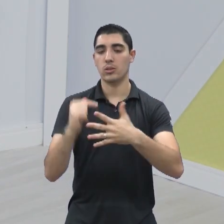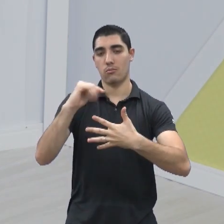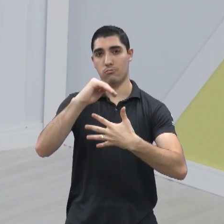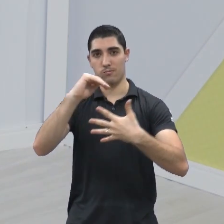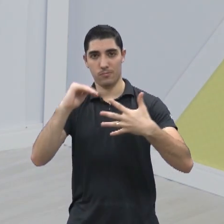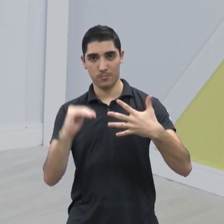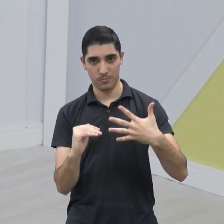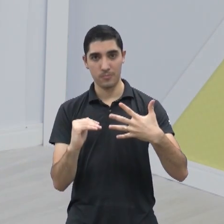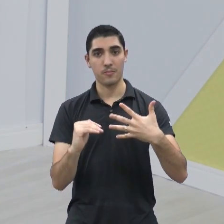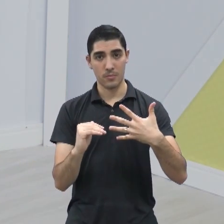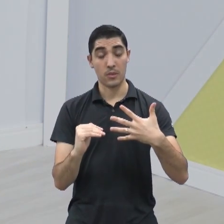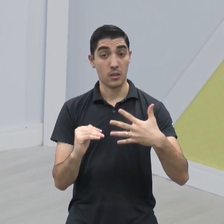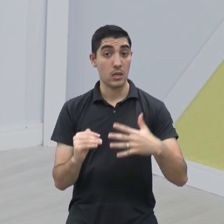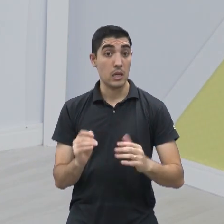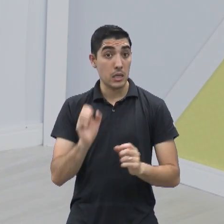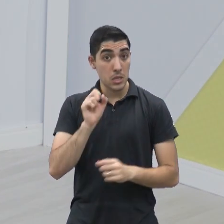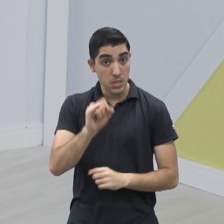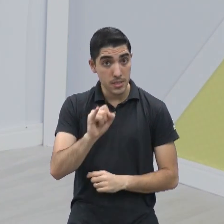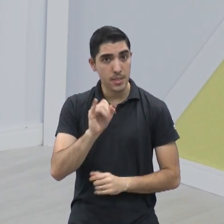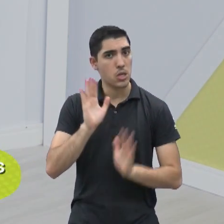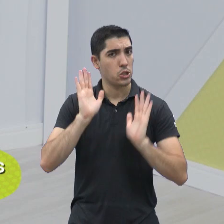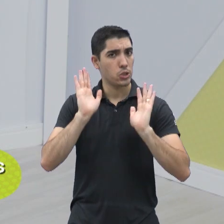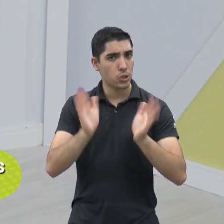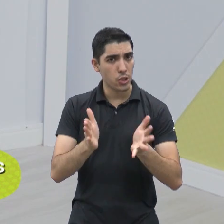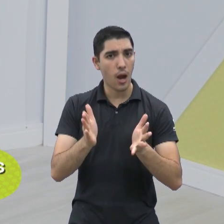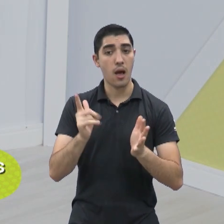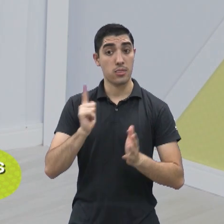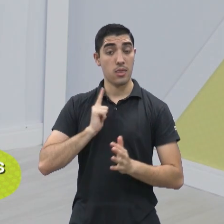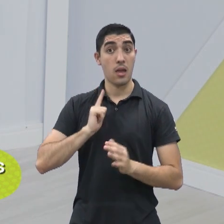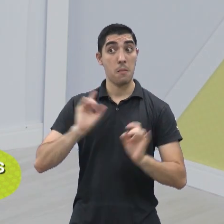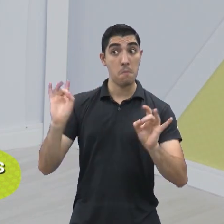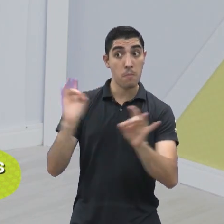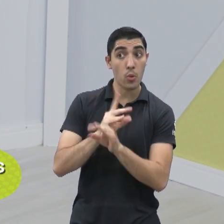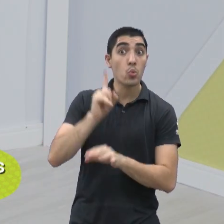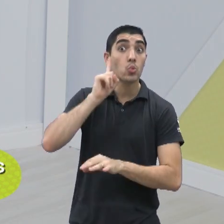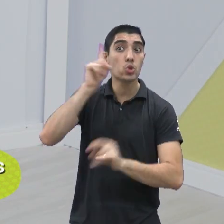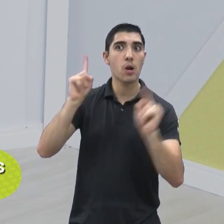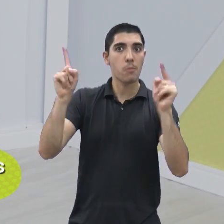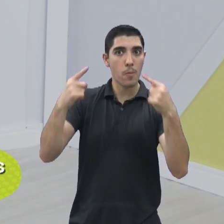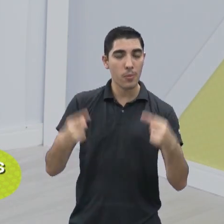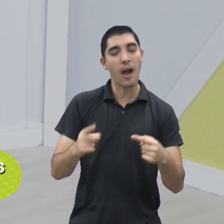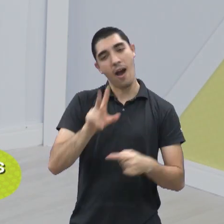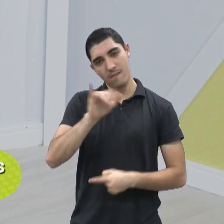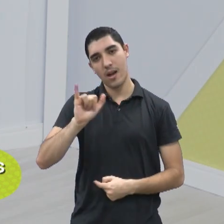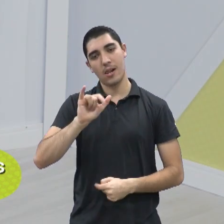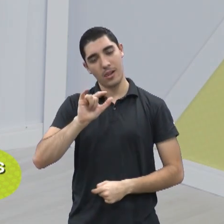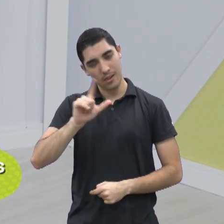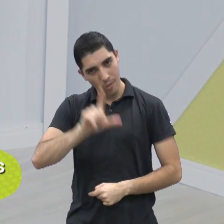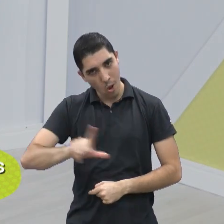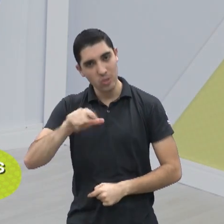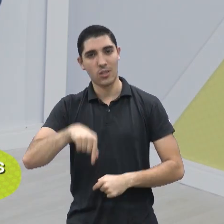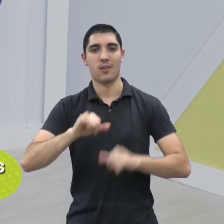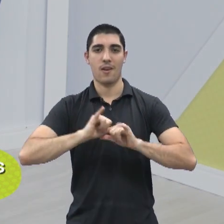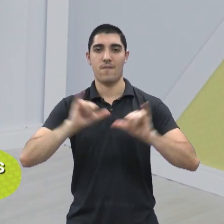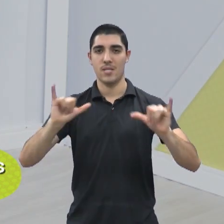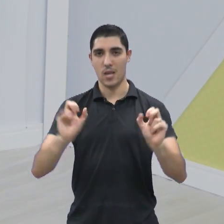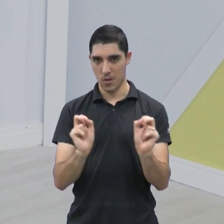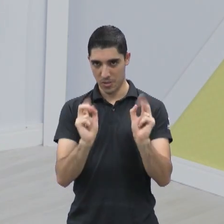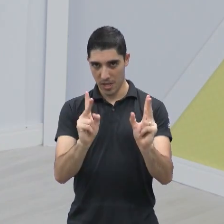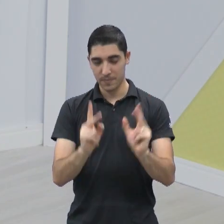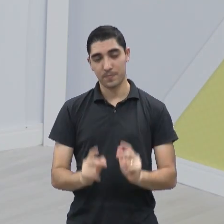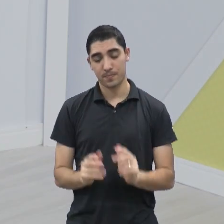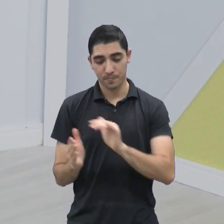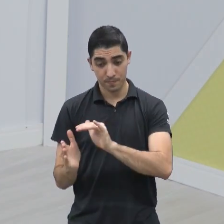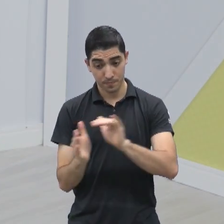José. E se já tiver também a definição dos confrontos de oitavas, claro, a gente informa para você aqui no nosso Hora do Esporte, tá certo? Brunão,